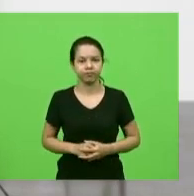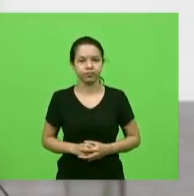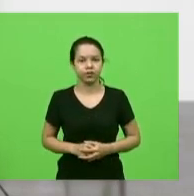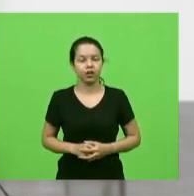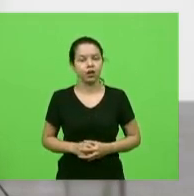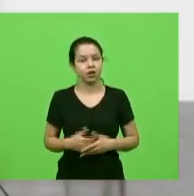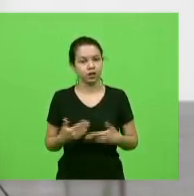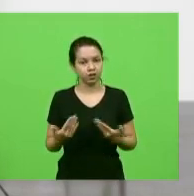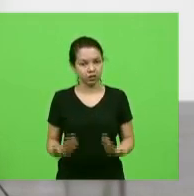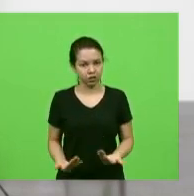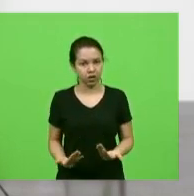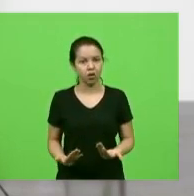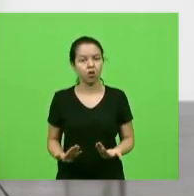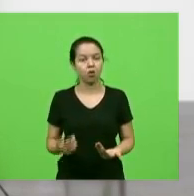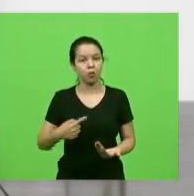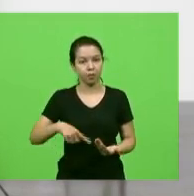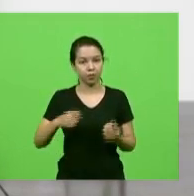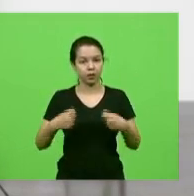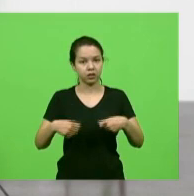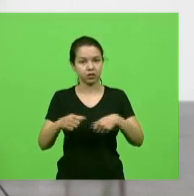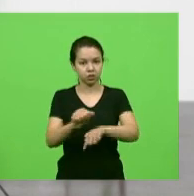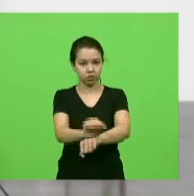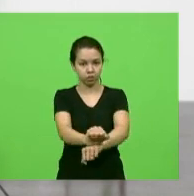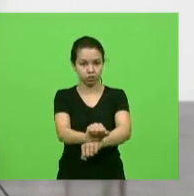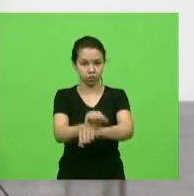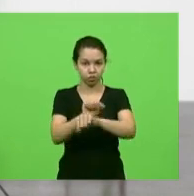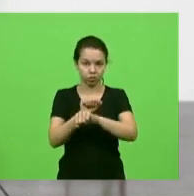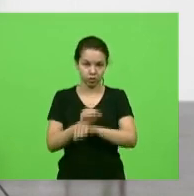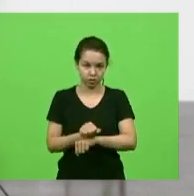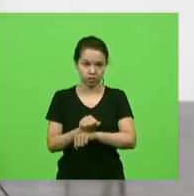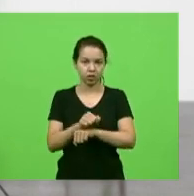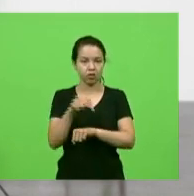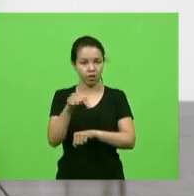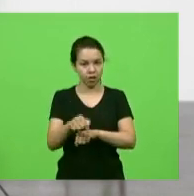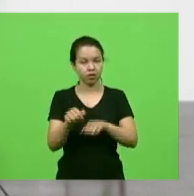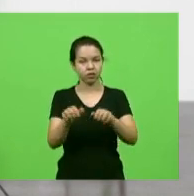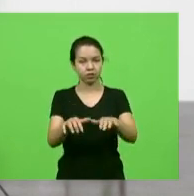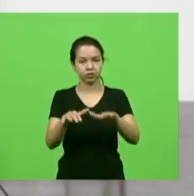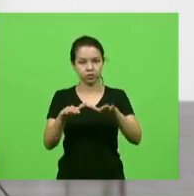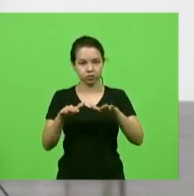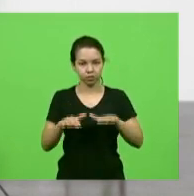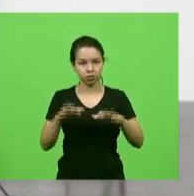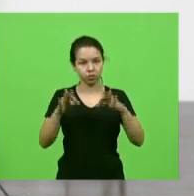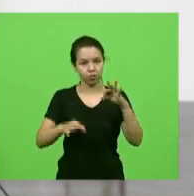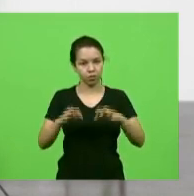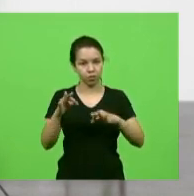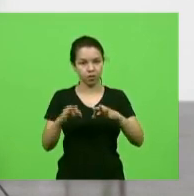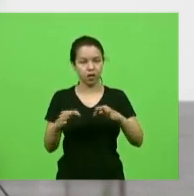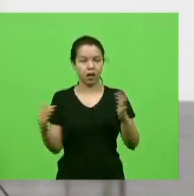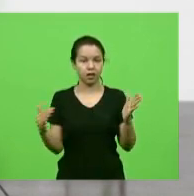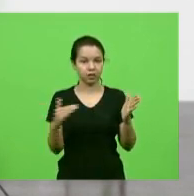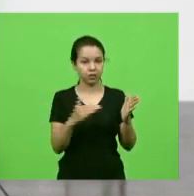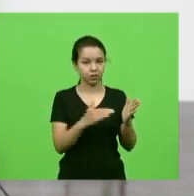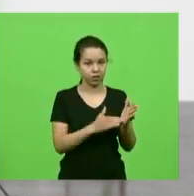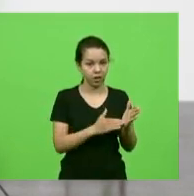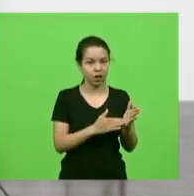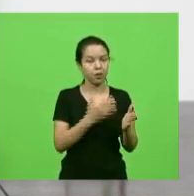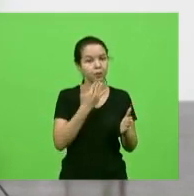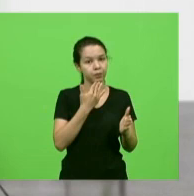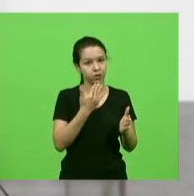suspeição e a suspensão desta solenidade de julgamento até a solução do seu pedido.